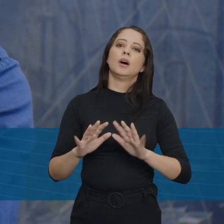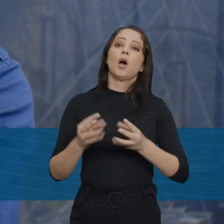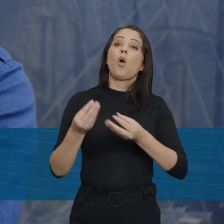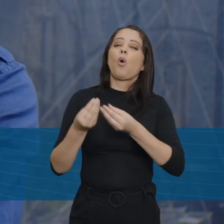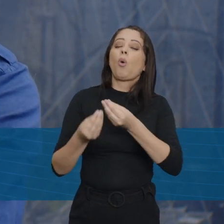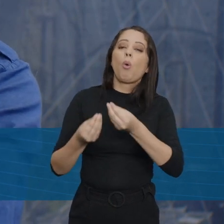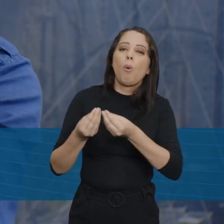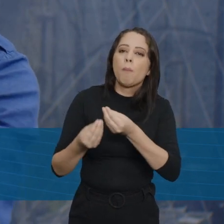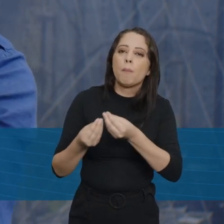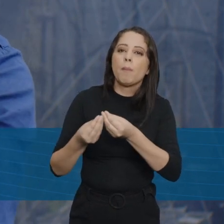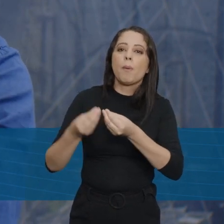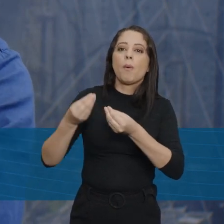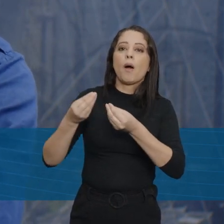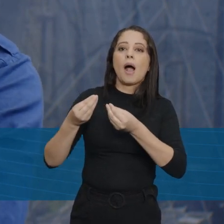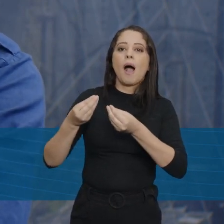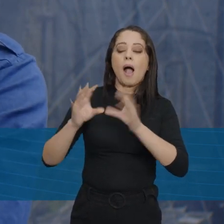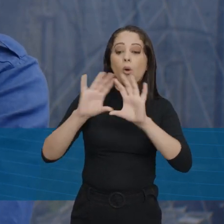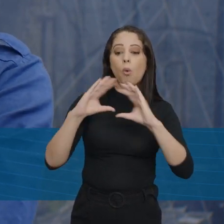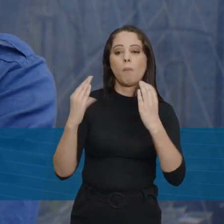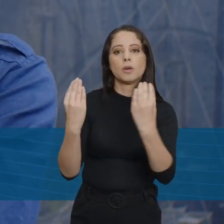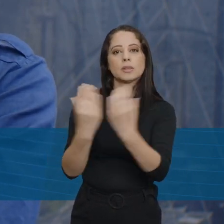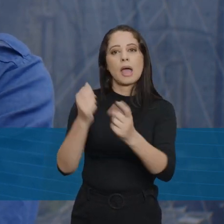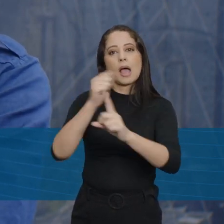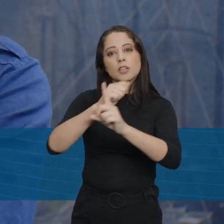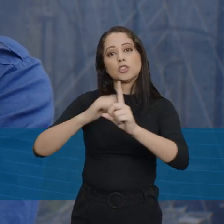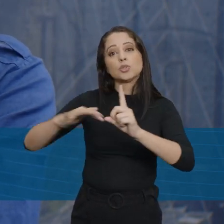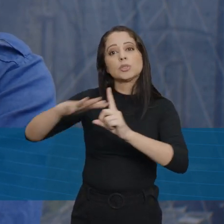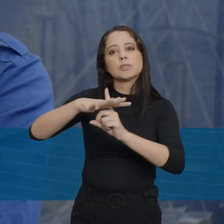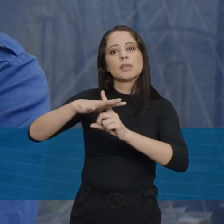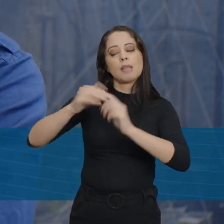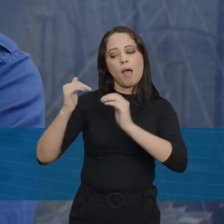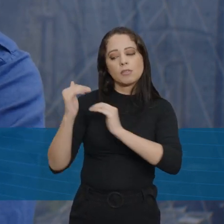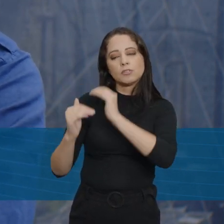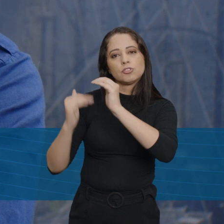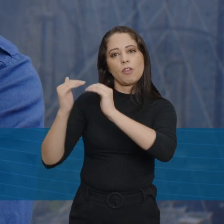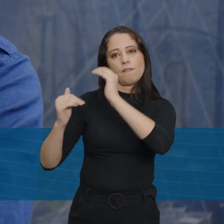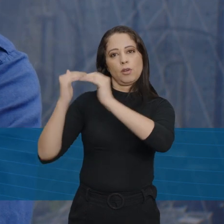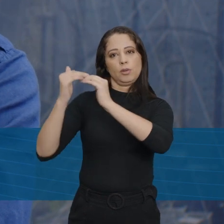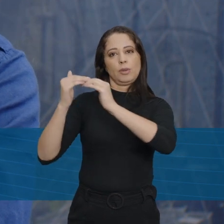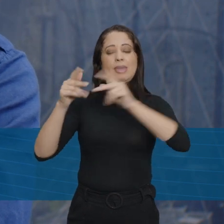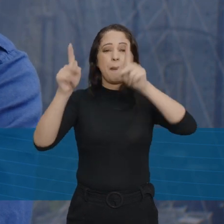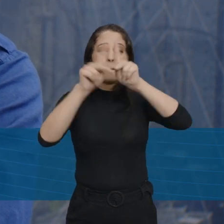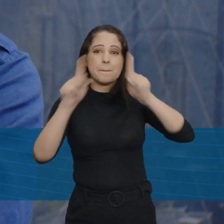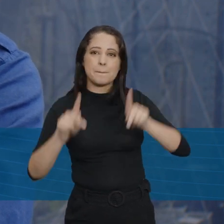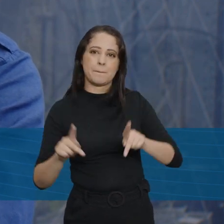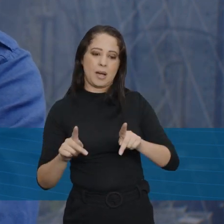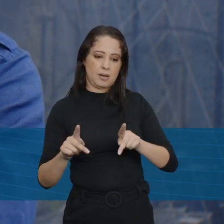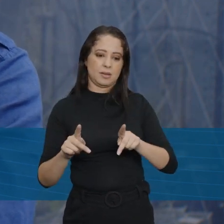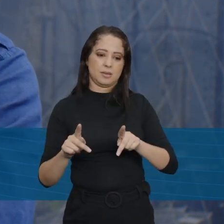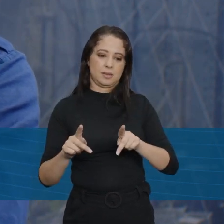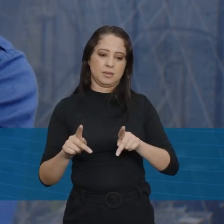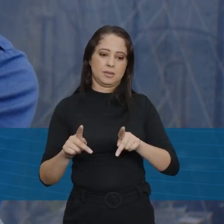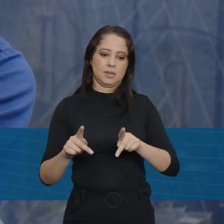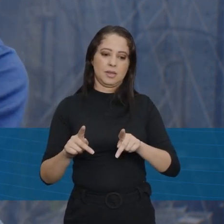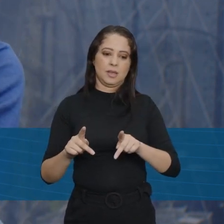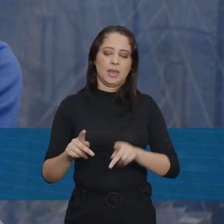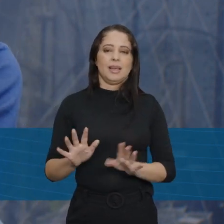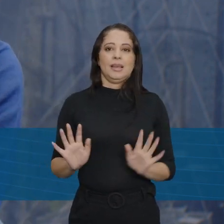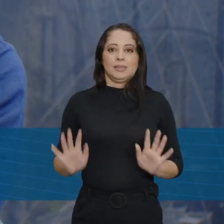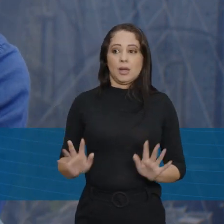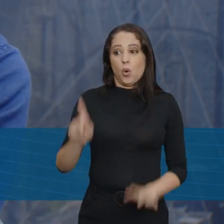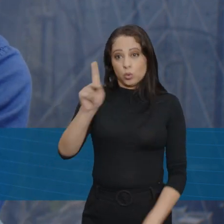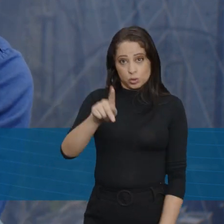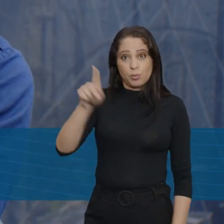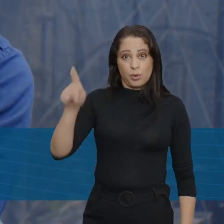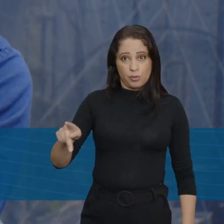isso. Como a gente conseguiria fortalecer a comunidade, né, pensando nessa ideia de uma cultura de paz, de capacitar não só os professores, é